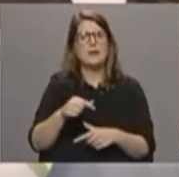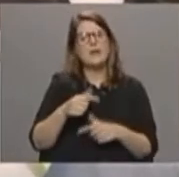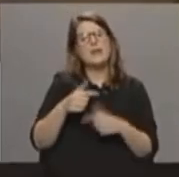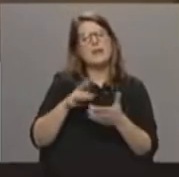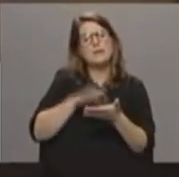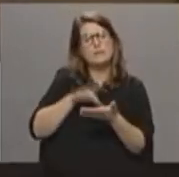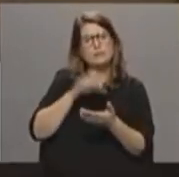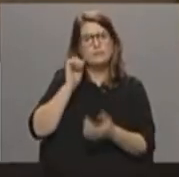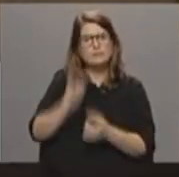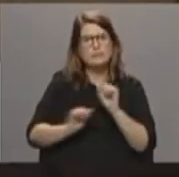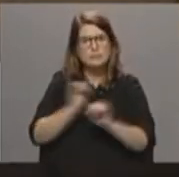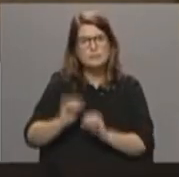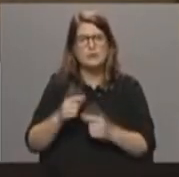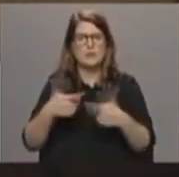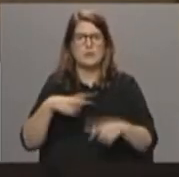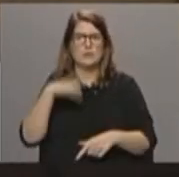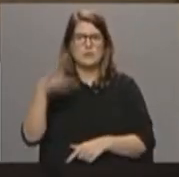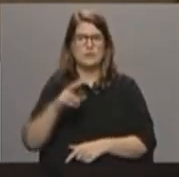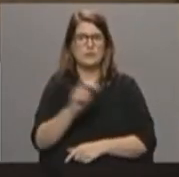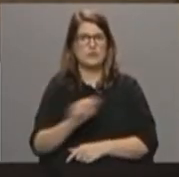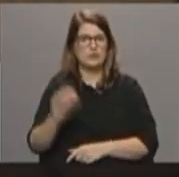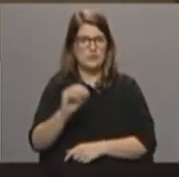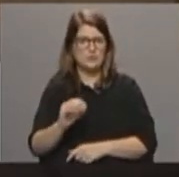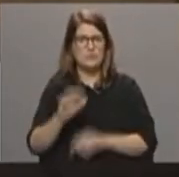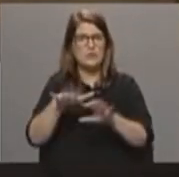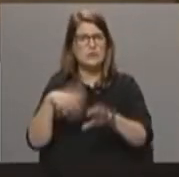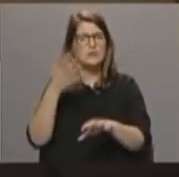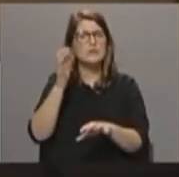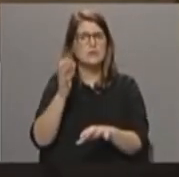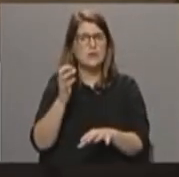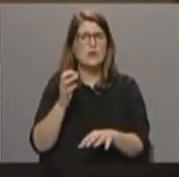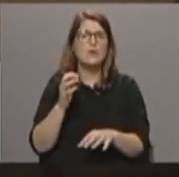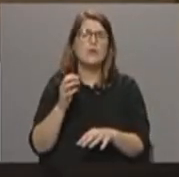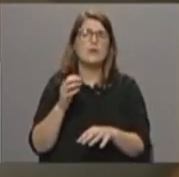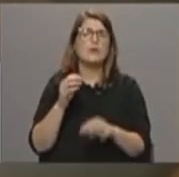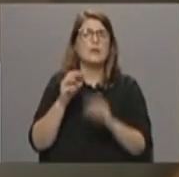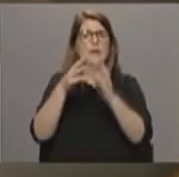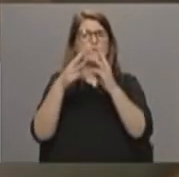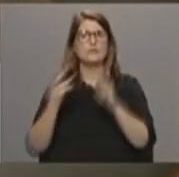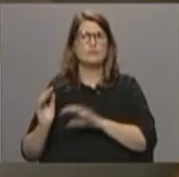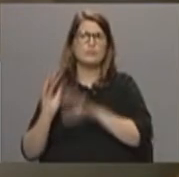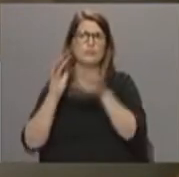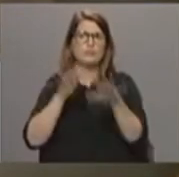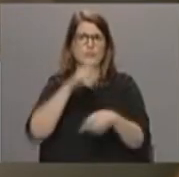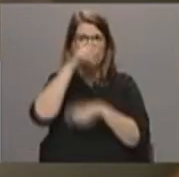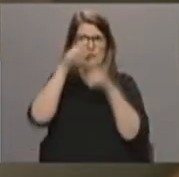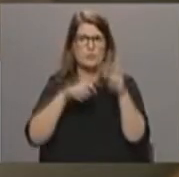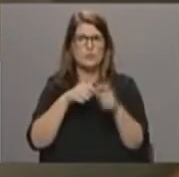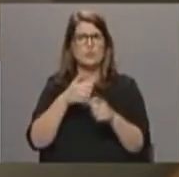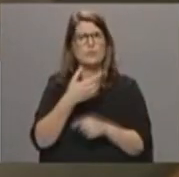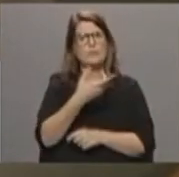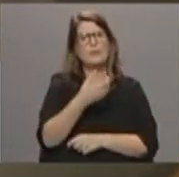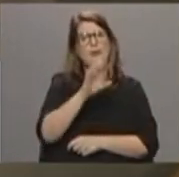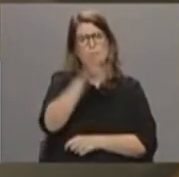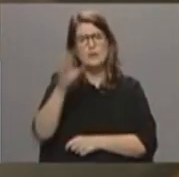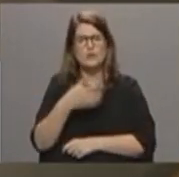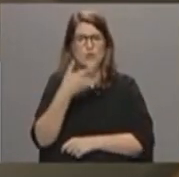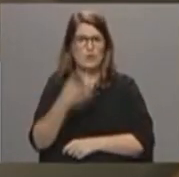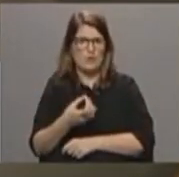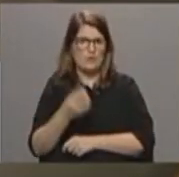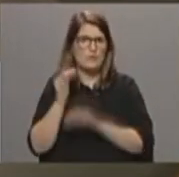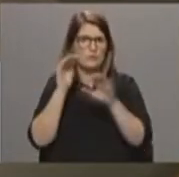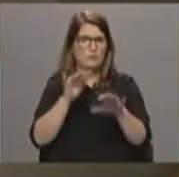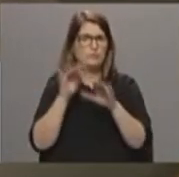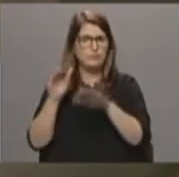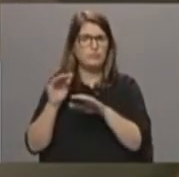foram os temas da 30ª edição dos colóquios, que trouxeram à Madalena cerca de 50 participantes de 9 países, abrindo-se a porta para um regresso